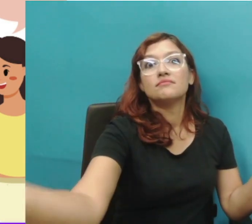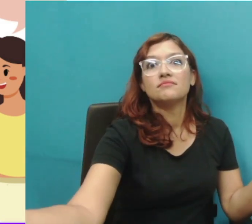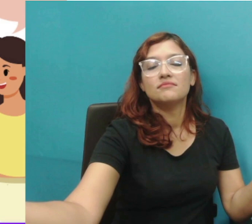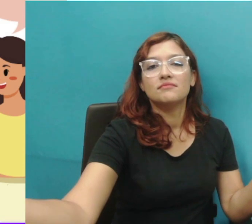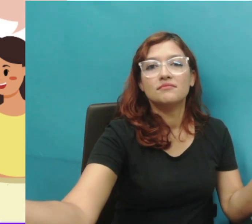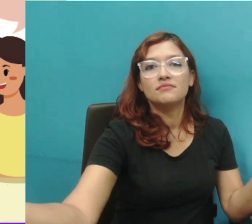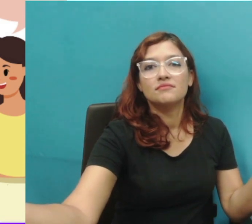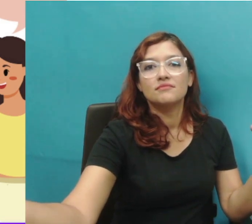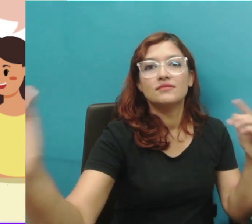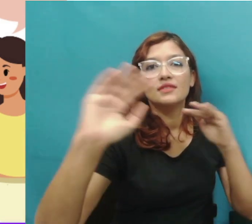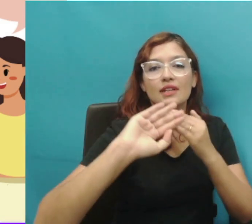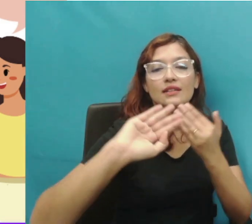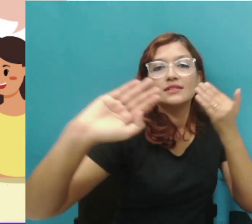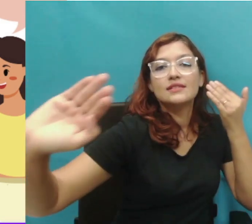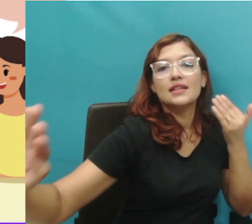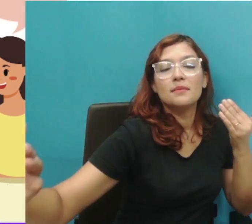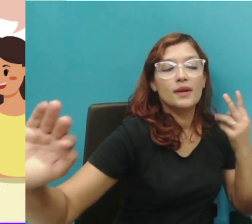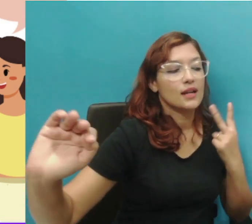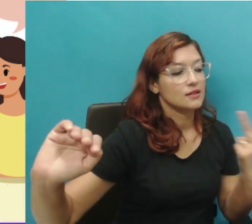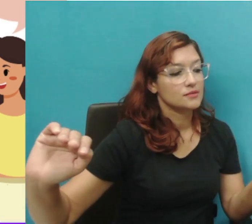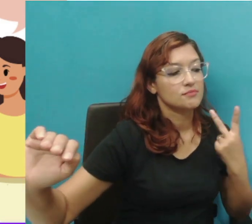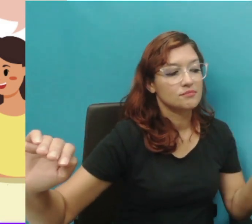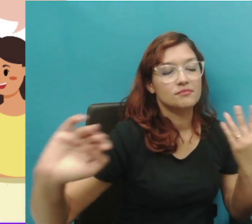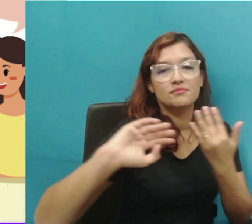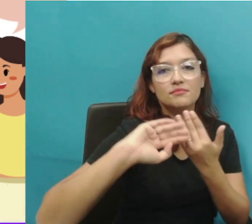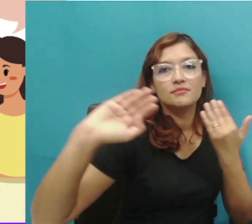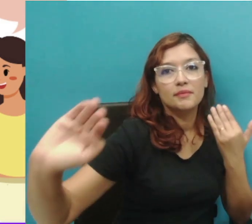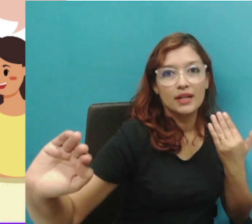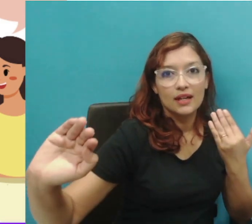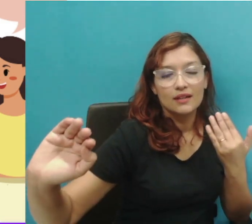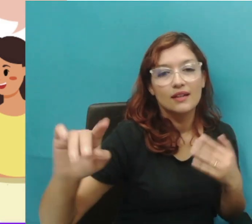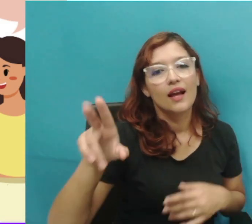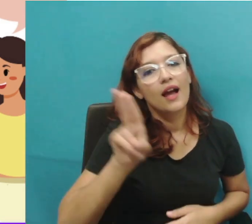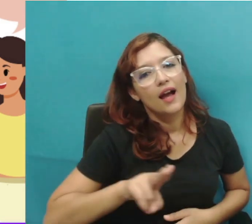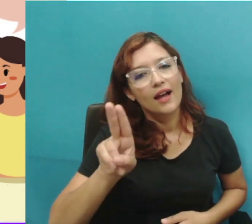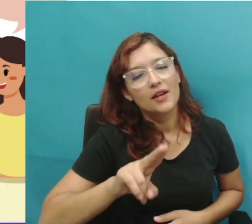com quem eu estou falando. Está afastada de nós duas.